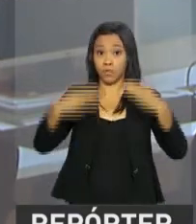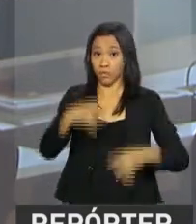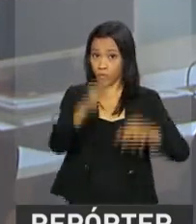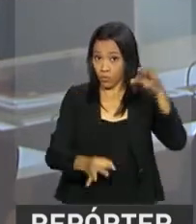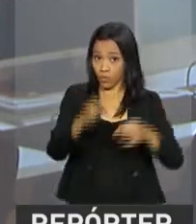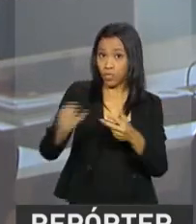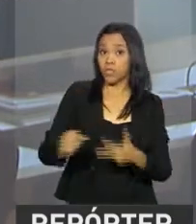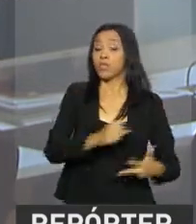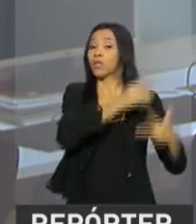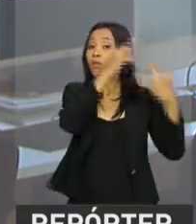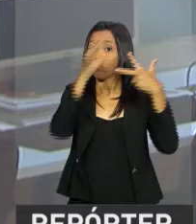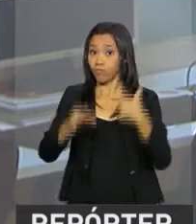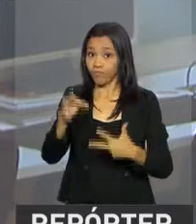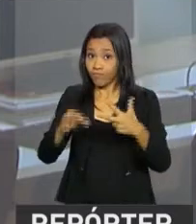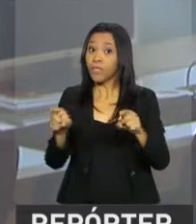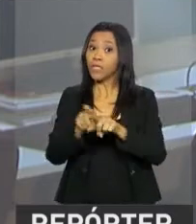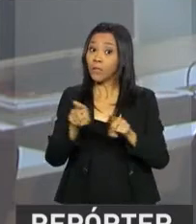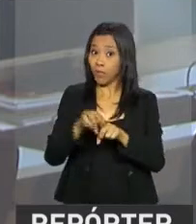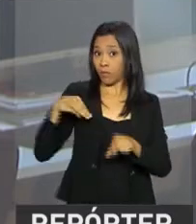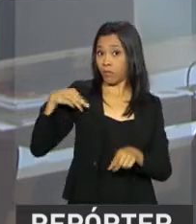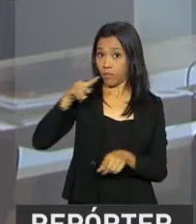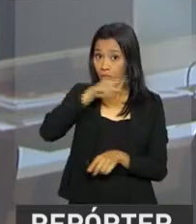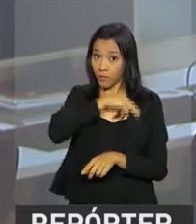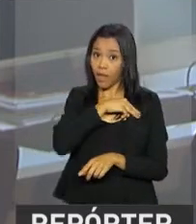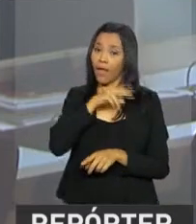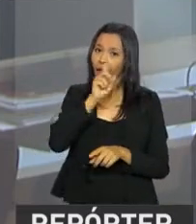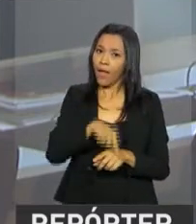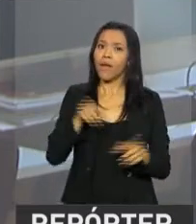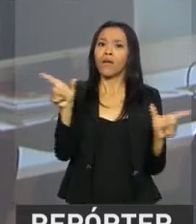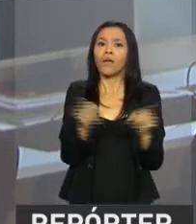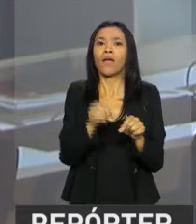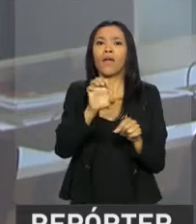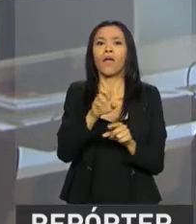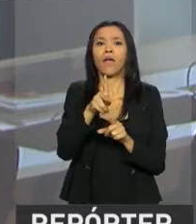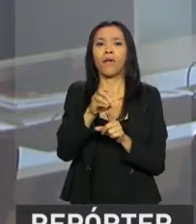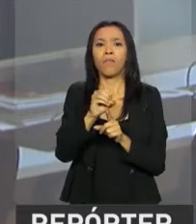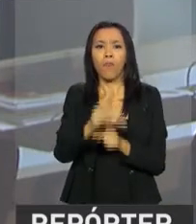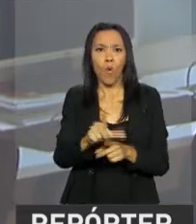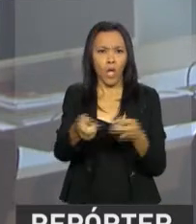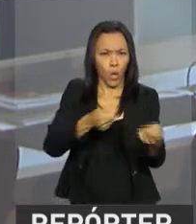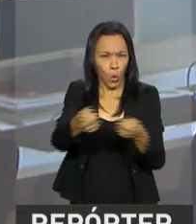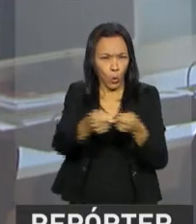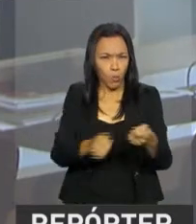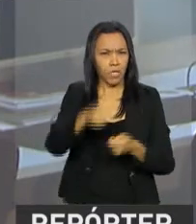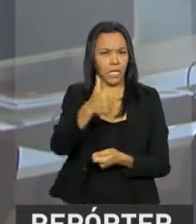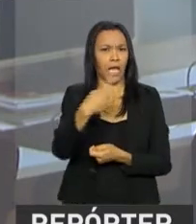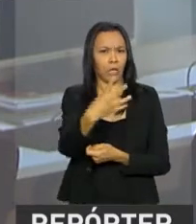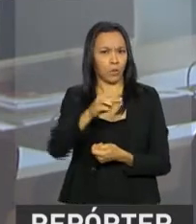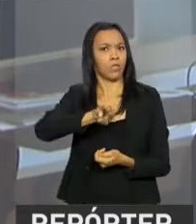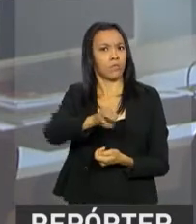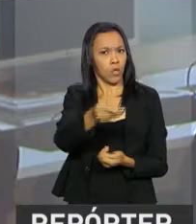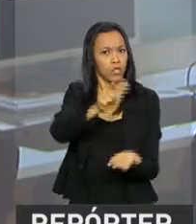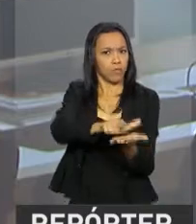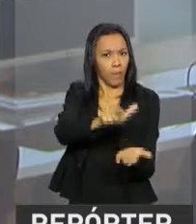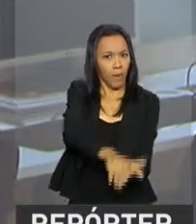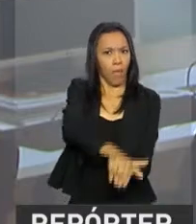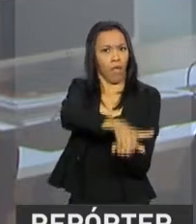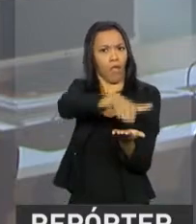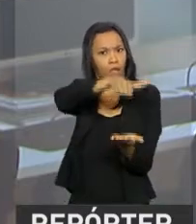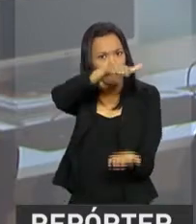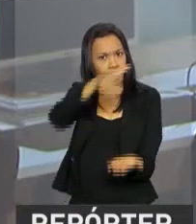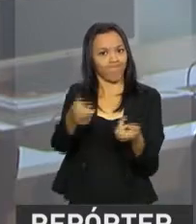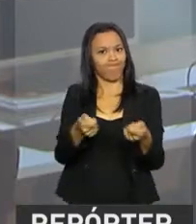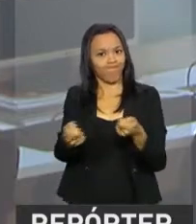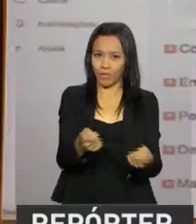o poder judiciário eo ministério público é o e pol que vai gerar economia de cerca de 14 milhões de folhas de